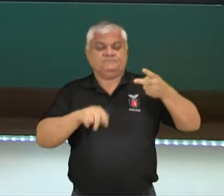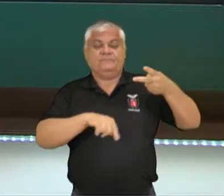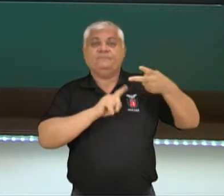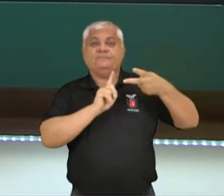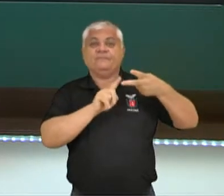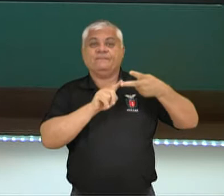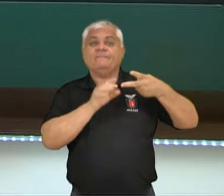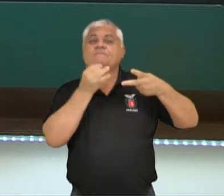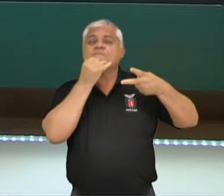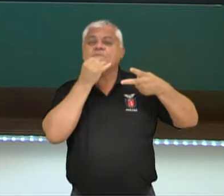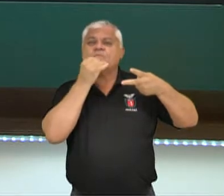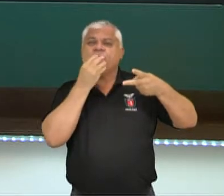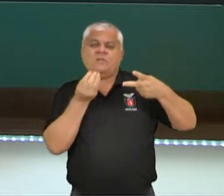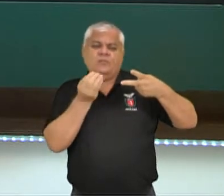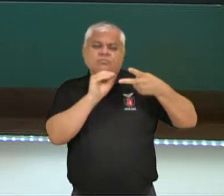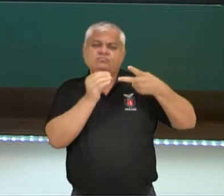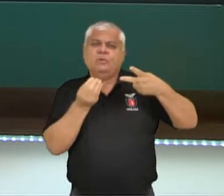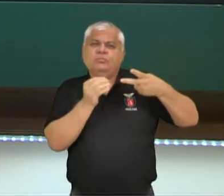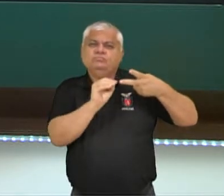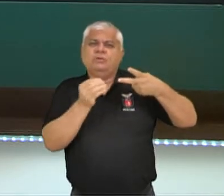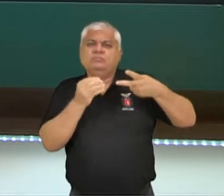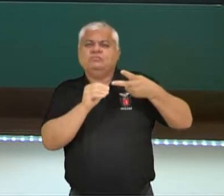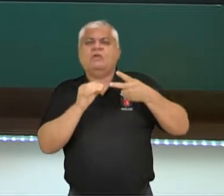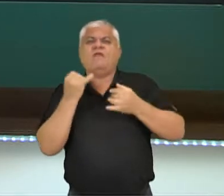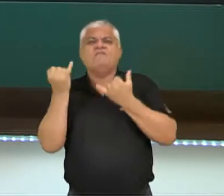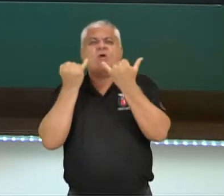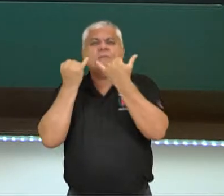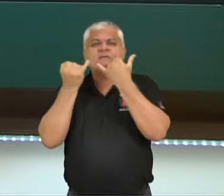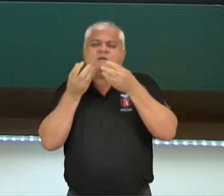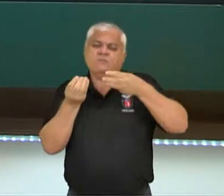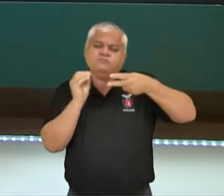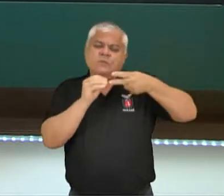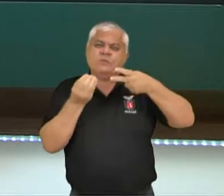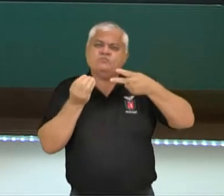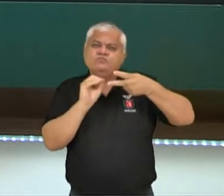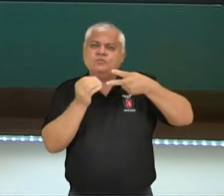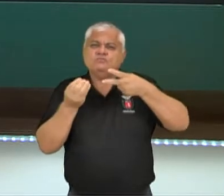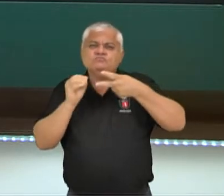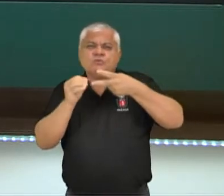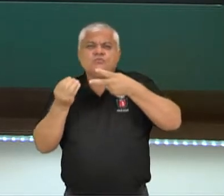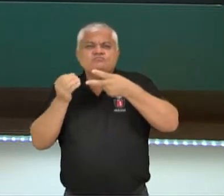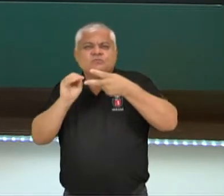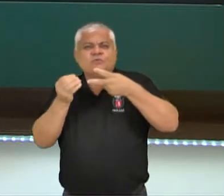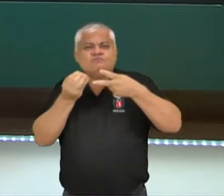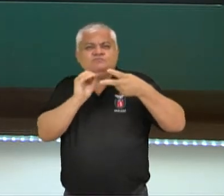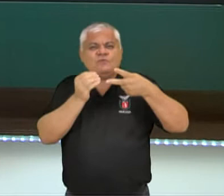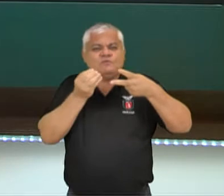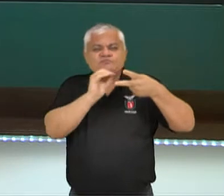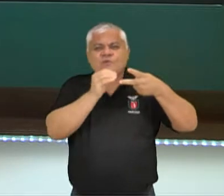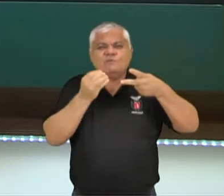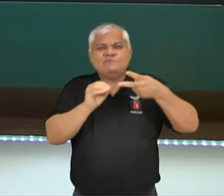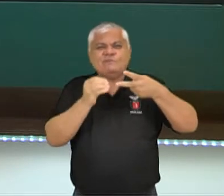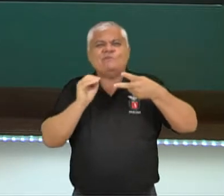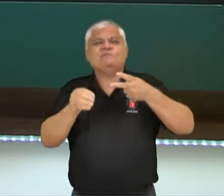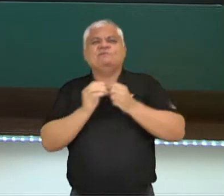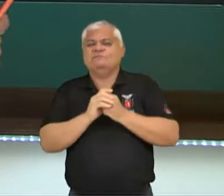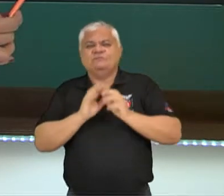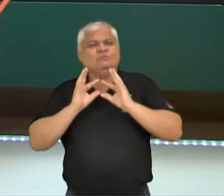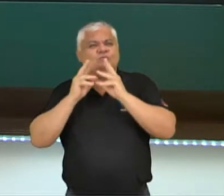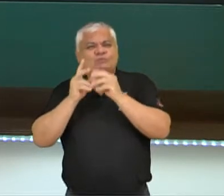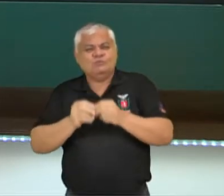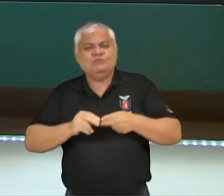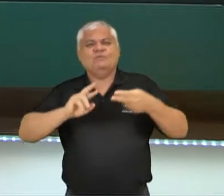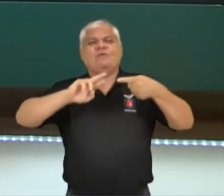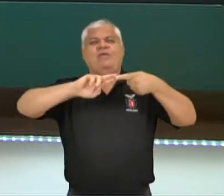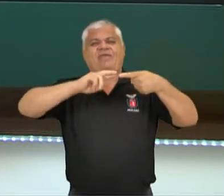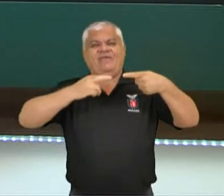a transcrição, aonde eu vou pegar a sequência de nucleotídeos do DNA e vou transcrever nas